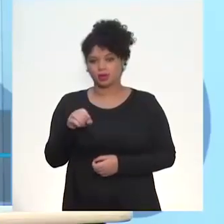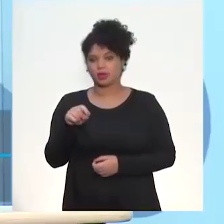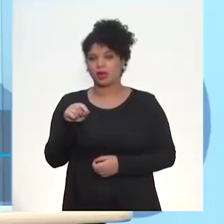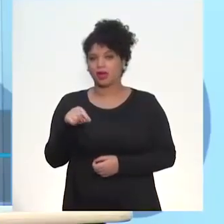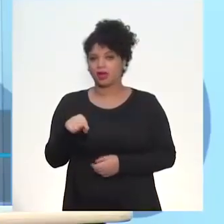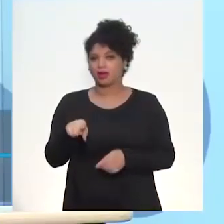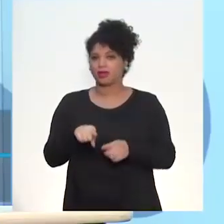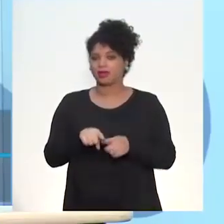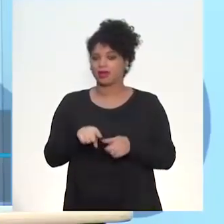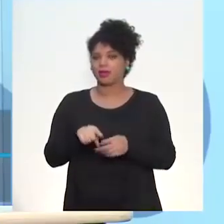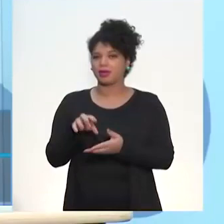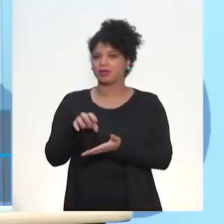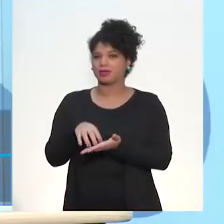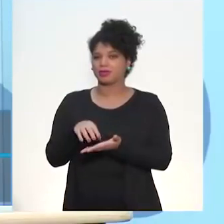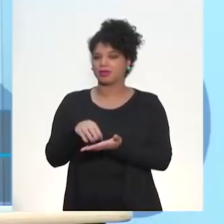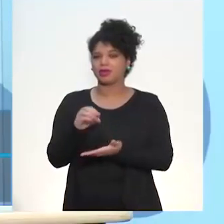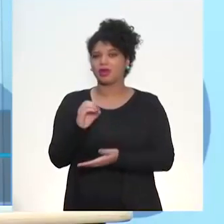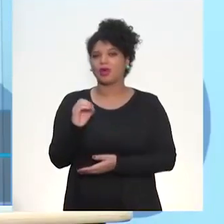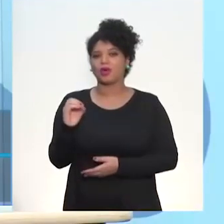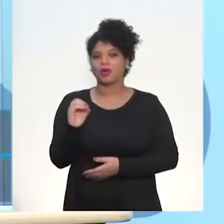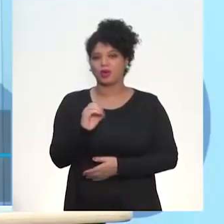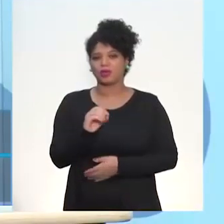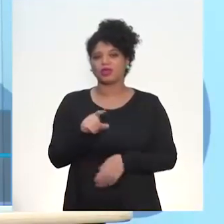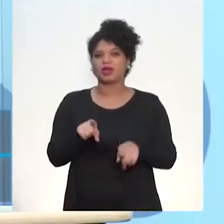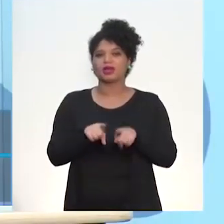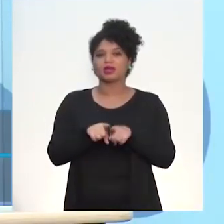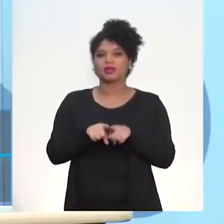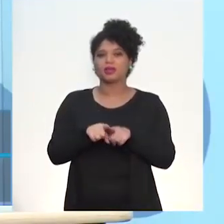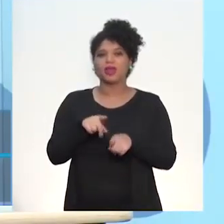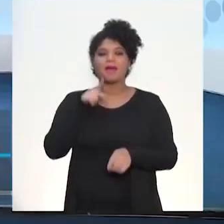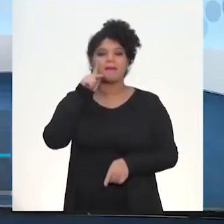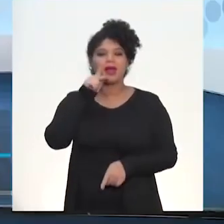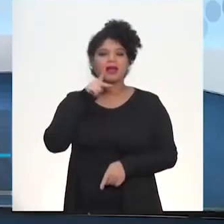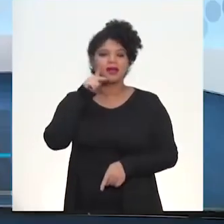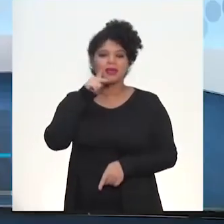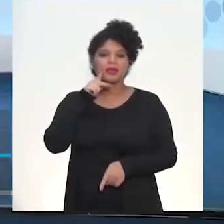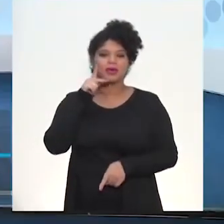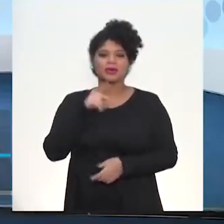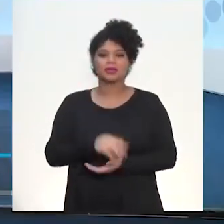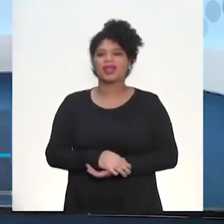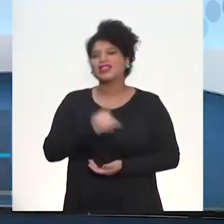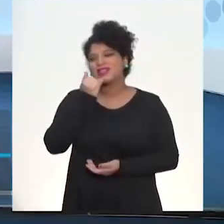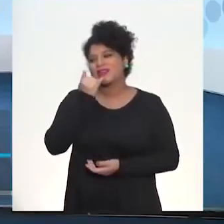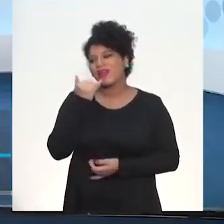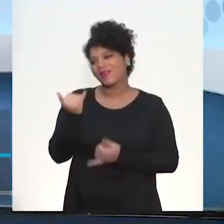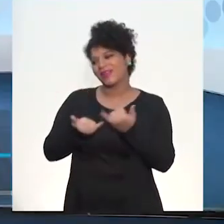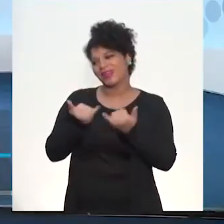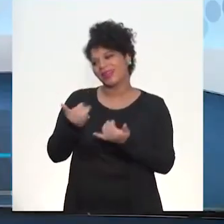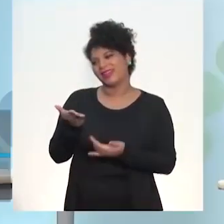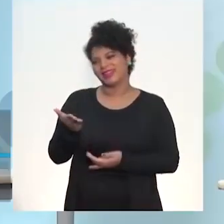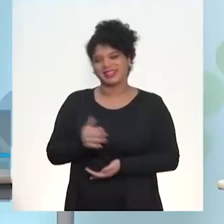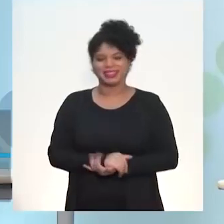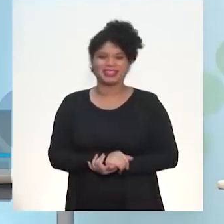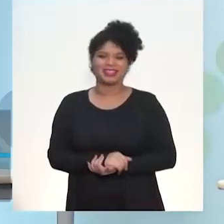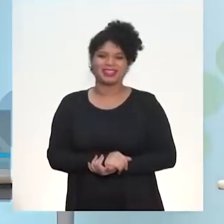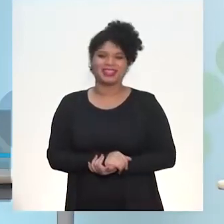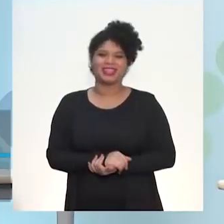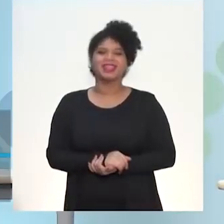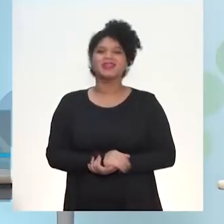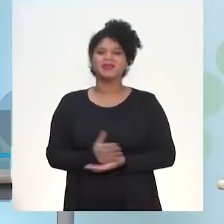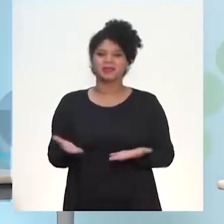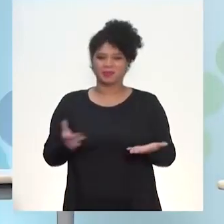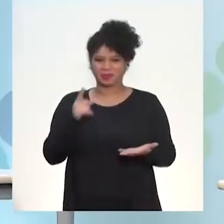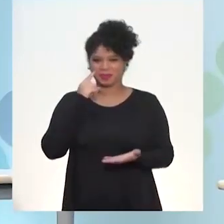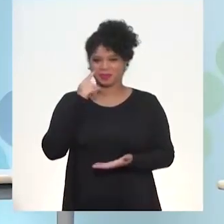diretoria Centro-Oeste, Paranapuã e Hortolândia. Vamos conferir? Vamos, desculpa a brincadeira, mas tá bom. Vamos lá, então a gente tem as